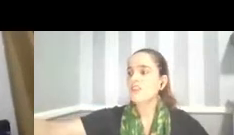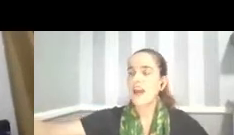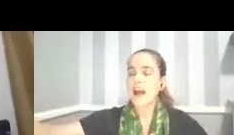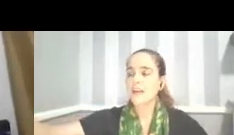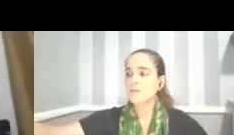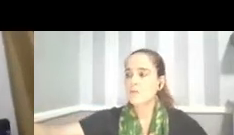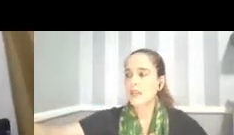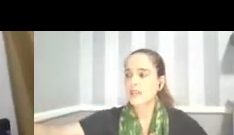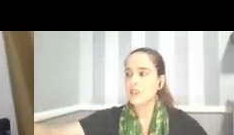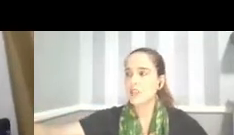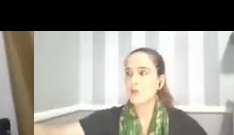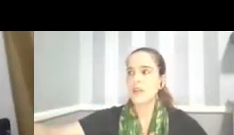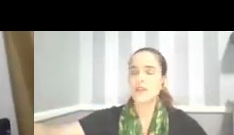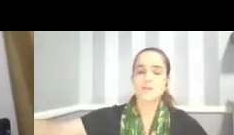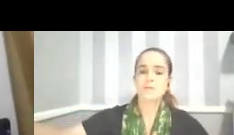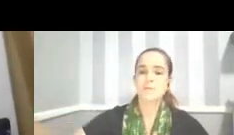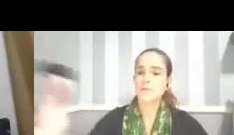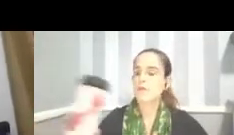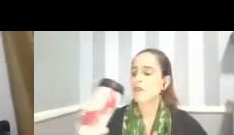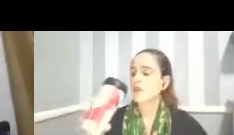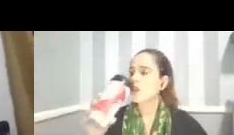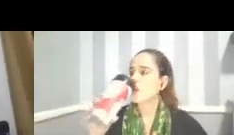Quem falou que está errado? Essa voz é de Luiz?